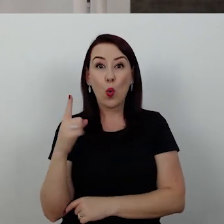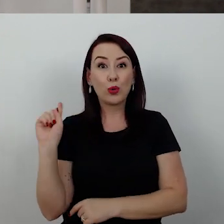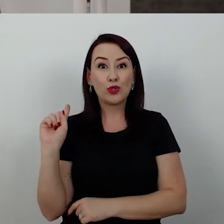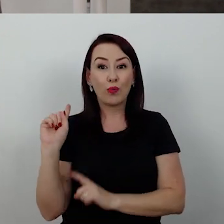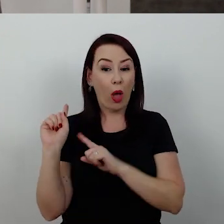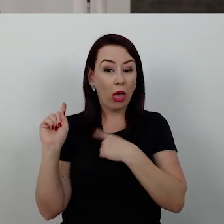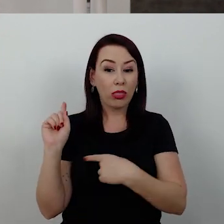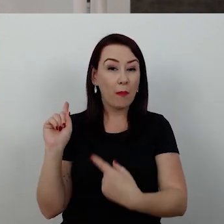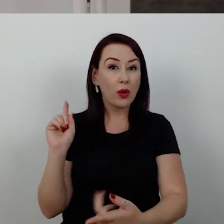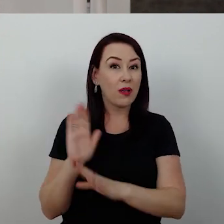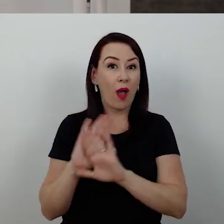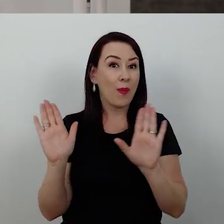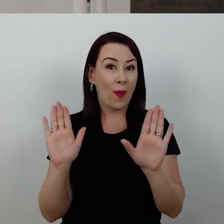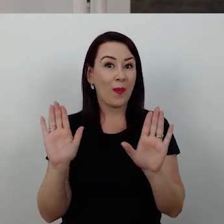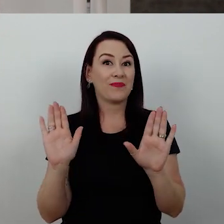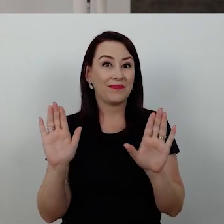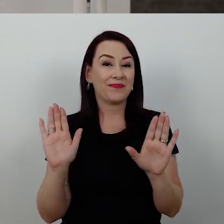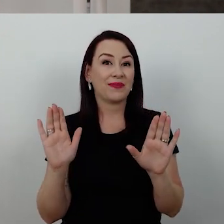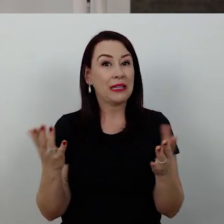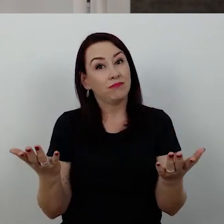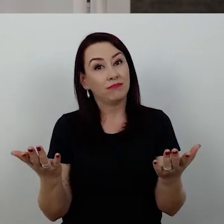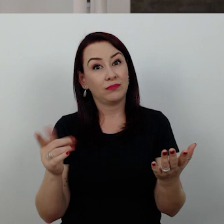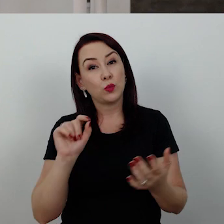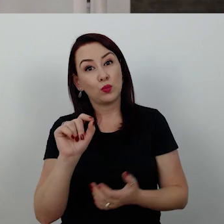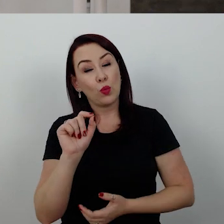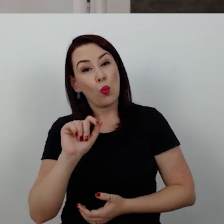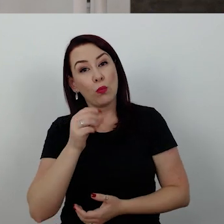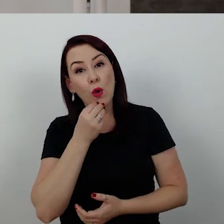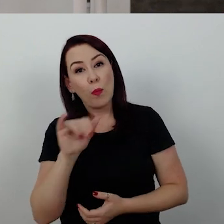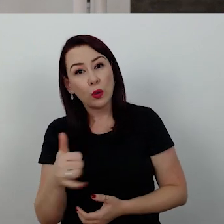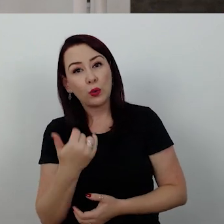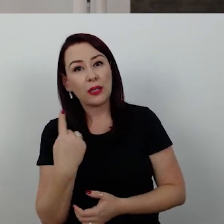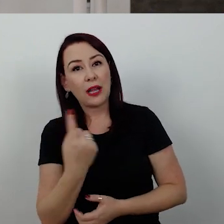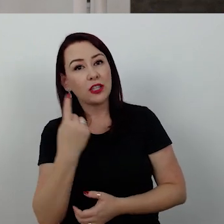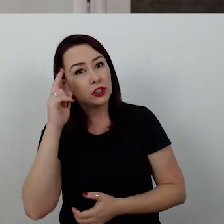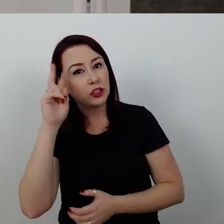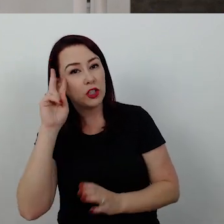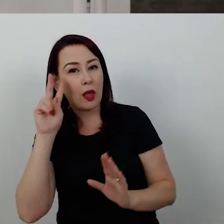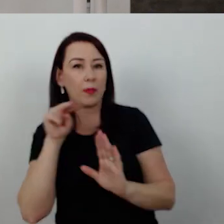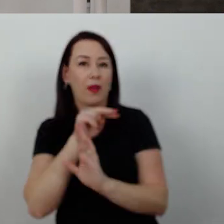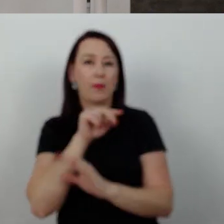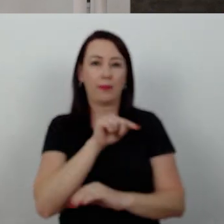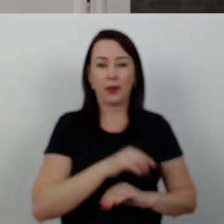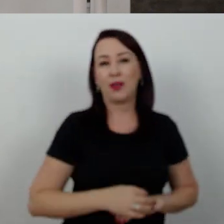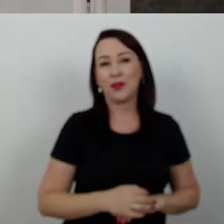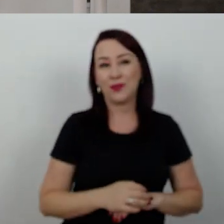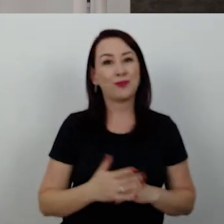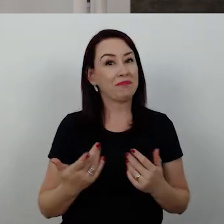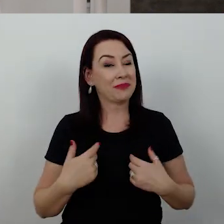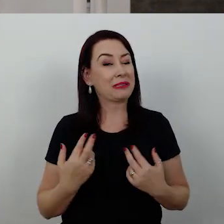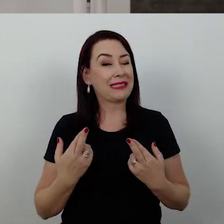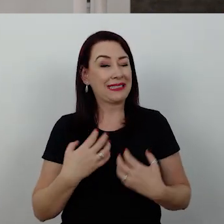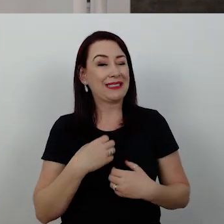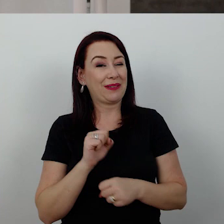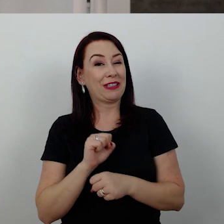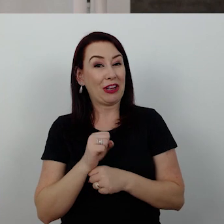mais coarranjo. Então, assim, é uma oportunidade de a gente voltar também a olhar para isso. Eu acho que é isso, a expectativa é